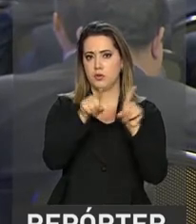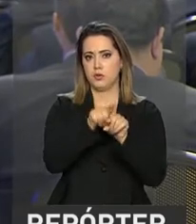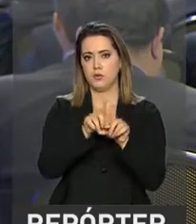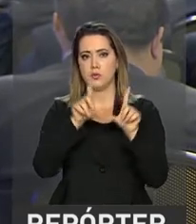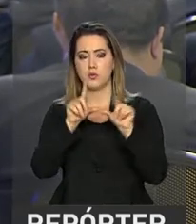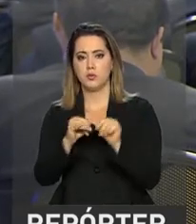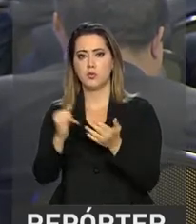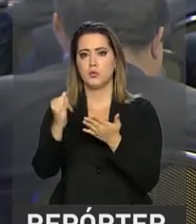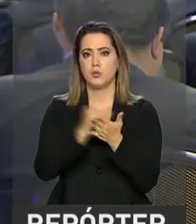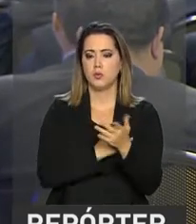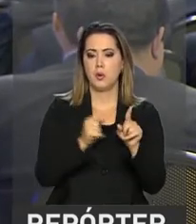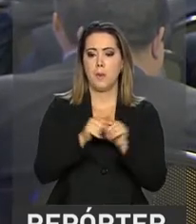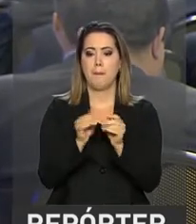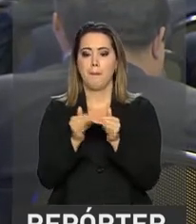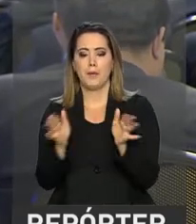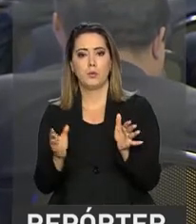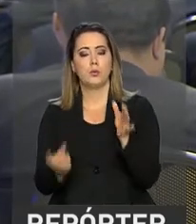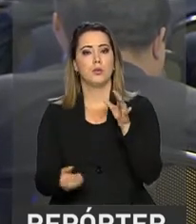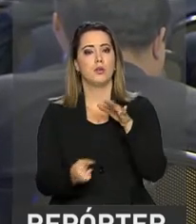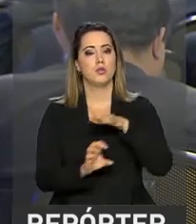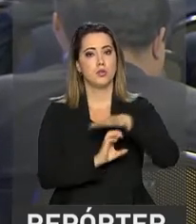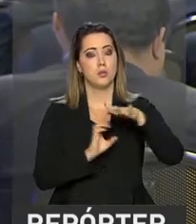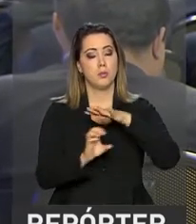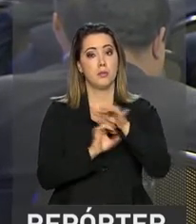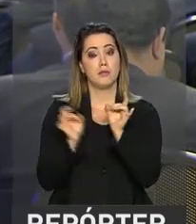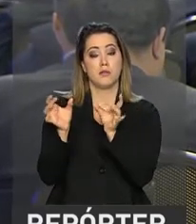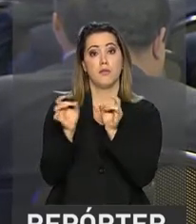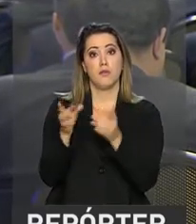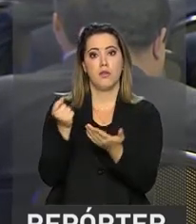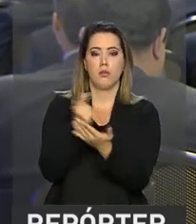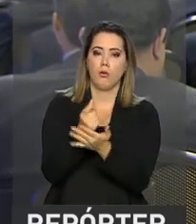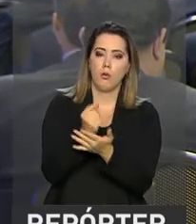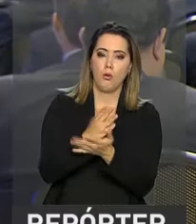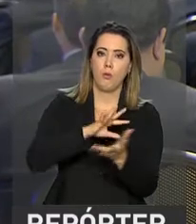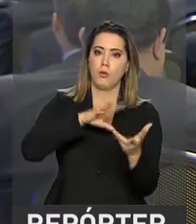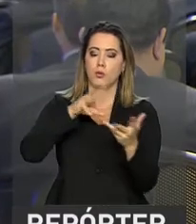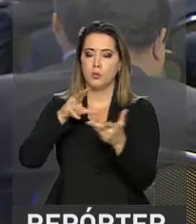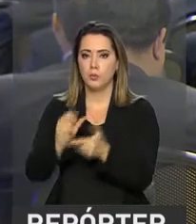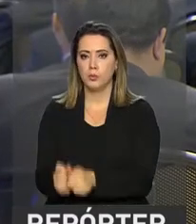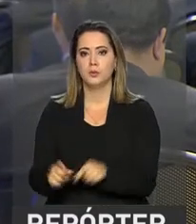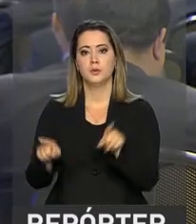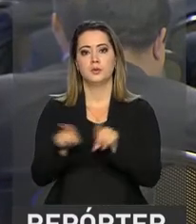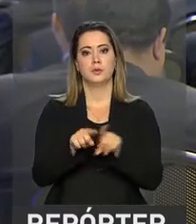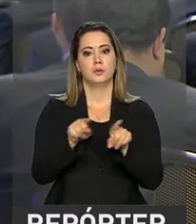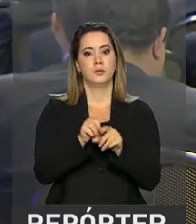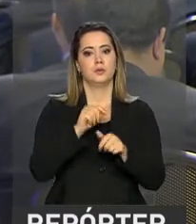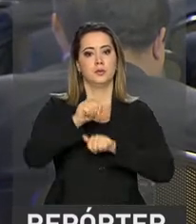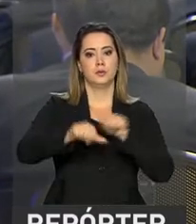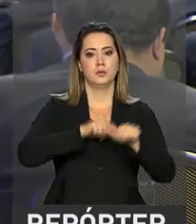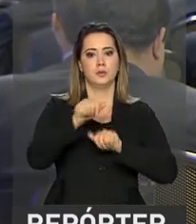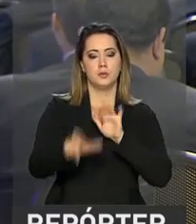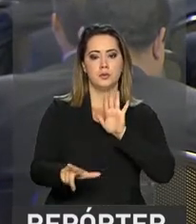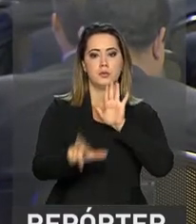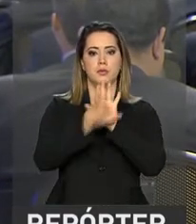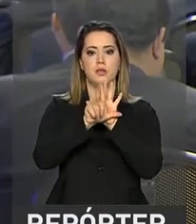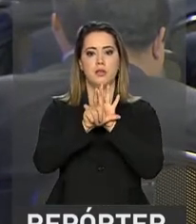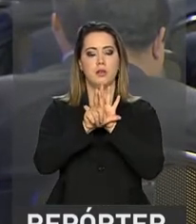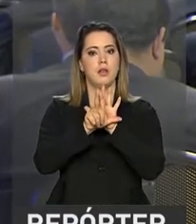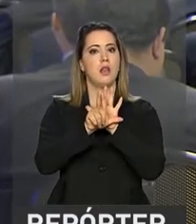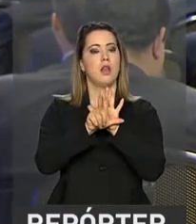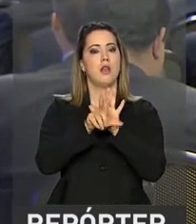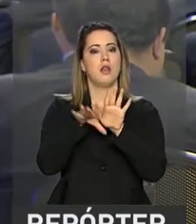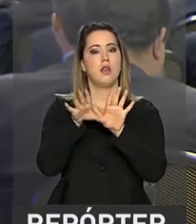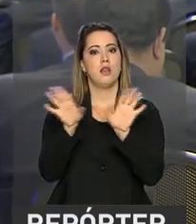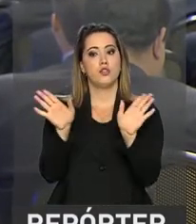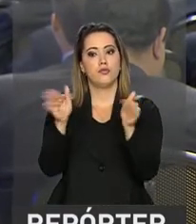impostos a abertura de empresas de importação e exportação de produtos além de mudanças na lei de falências em